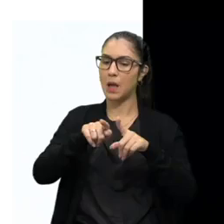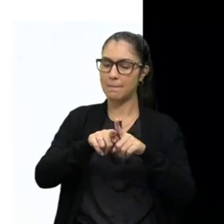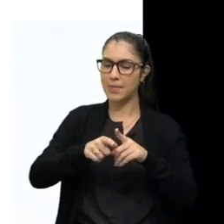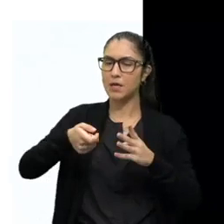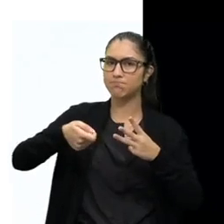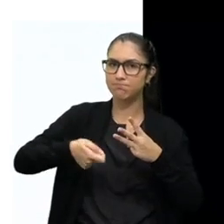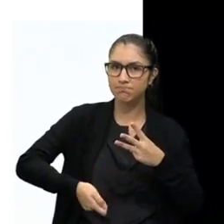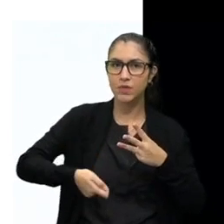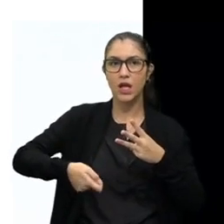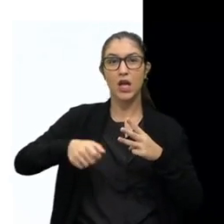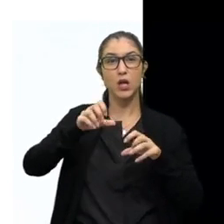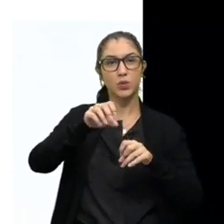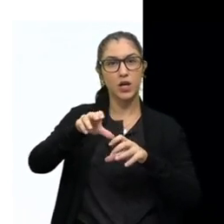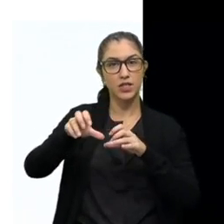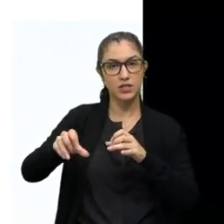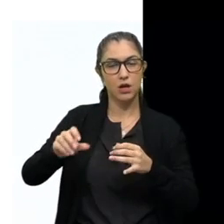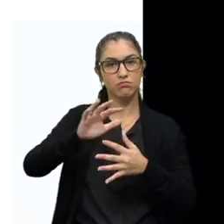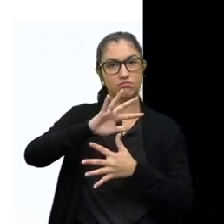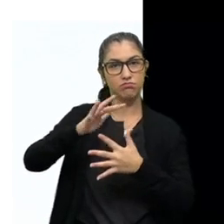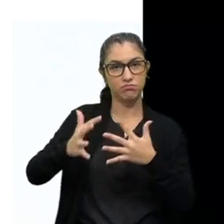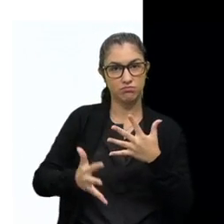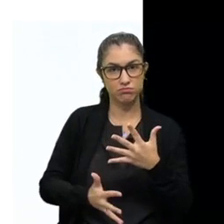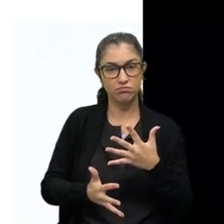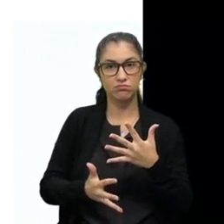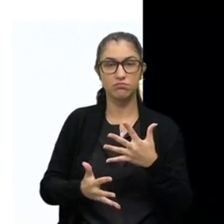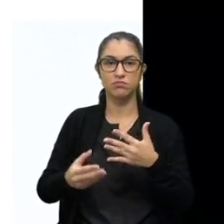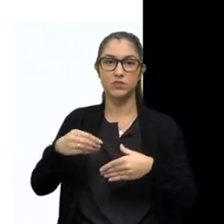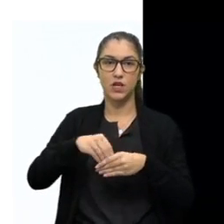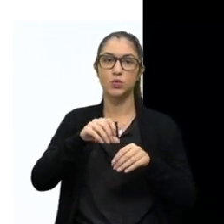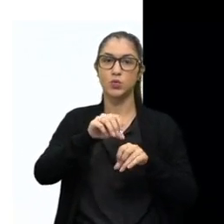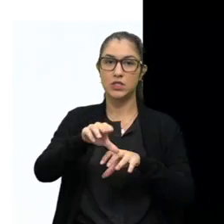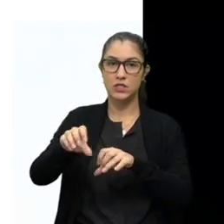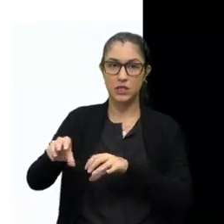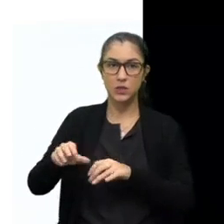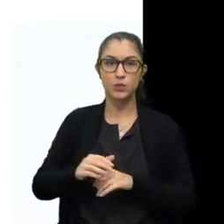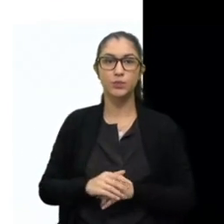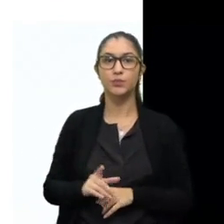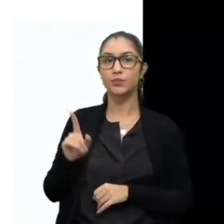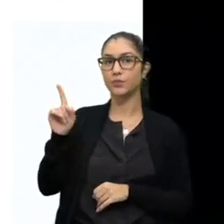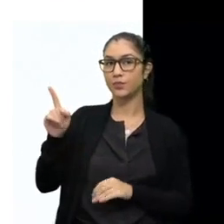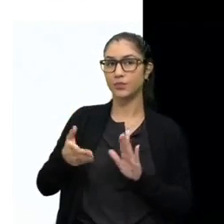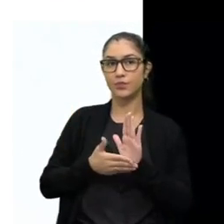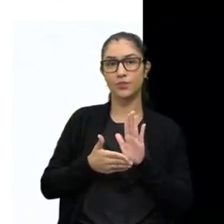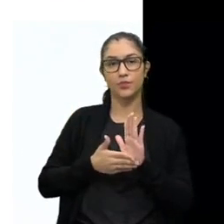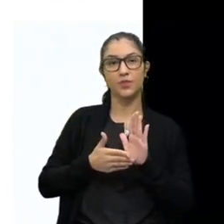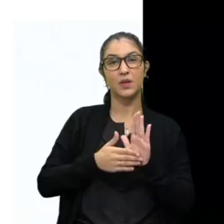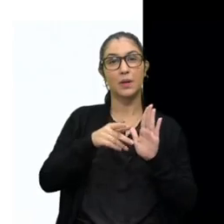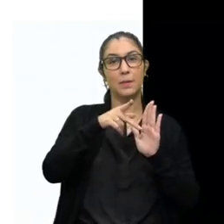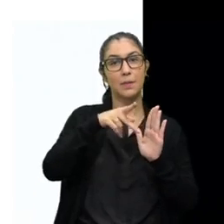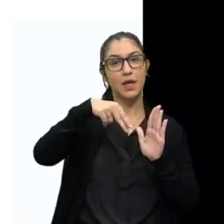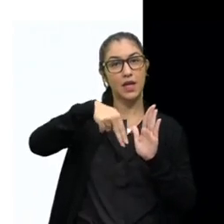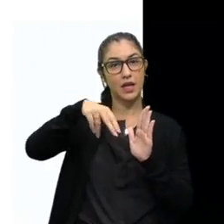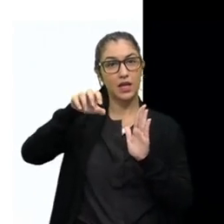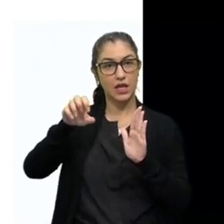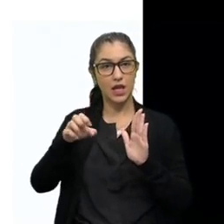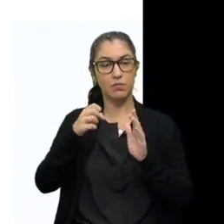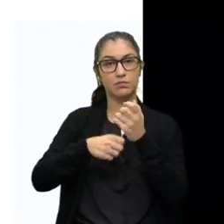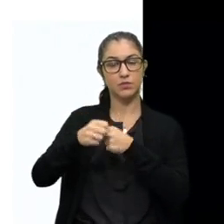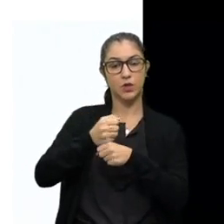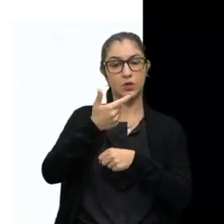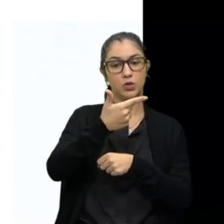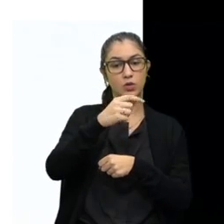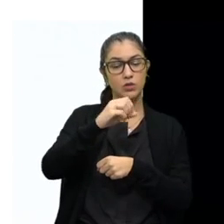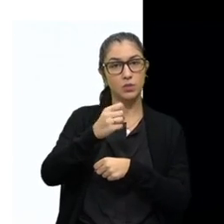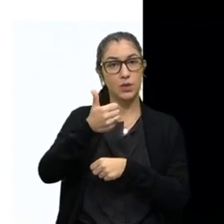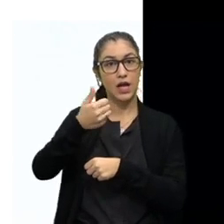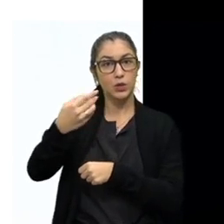educação bilíngue, a Libras, dentro do ensino, dentro da educação, o Plano Nacional de Educação de 2014. São as